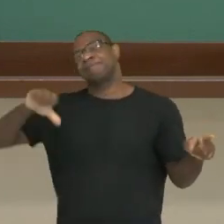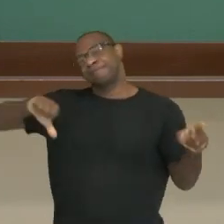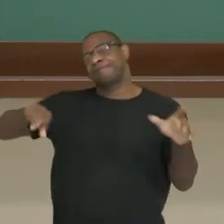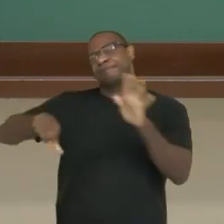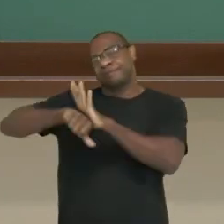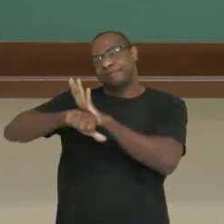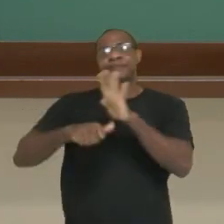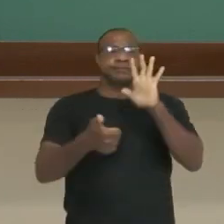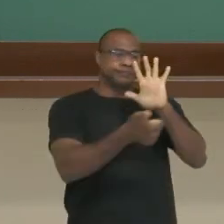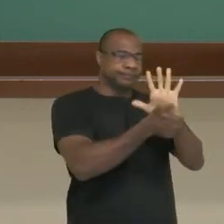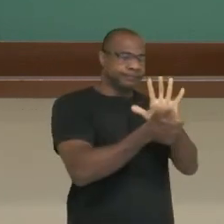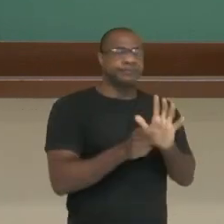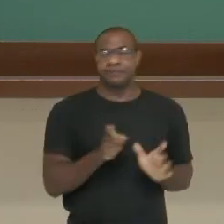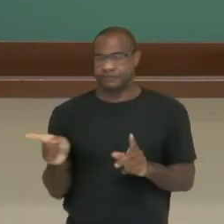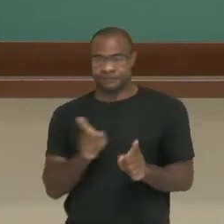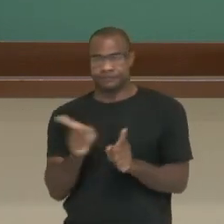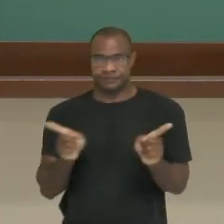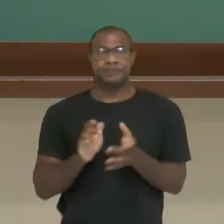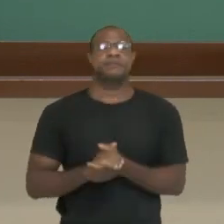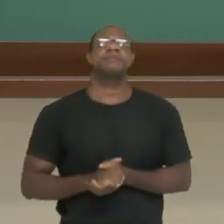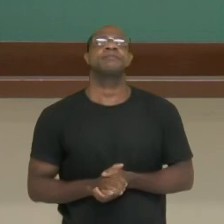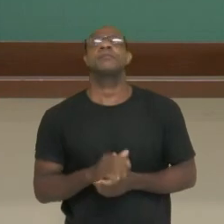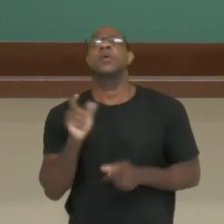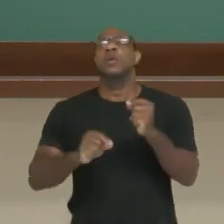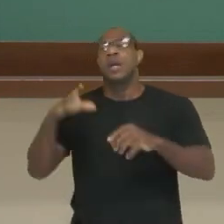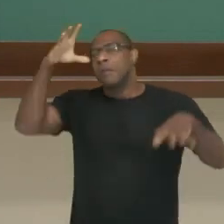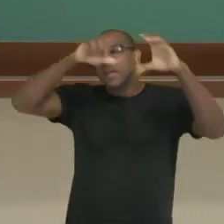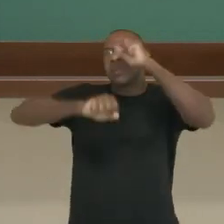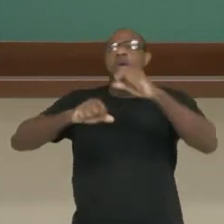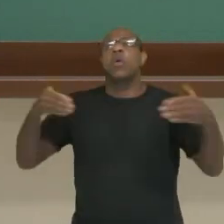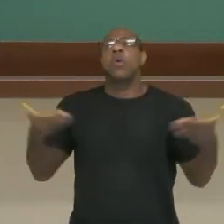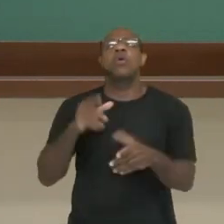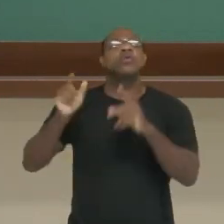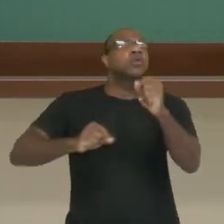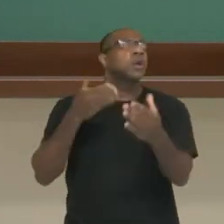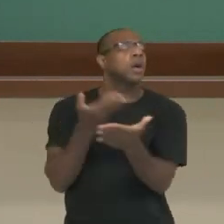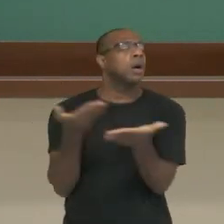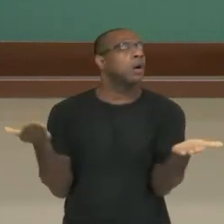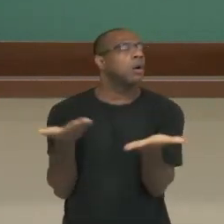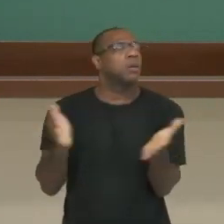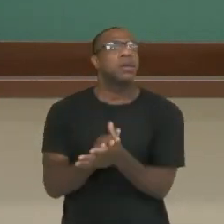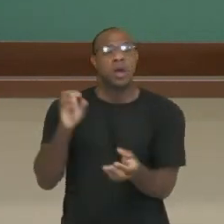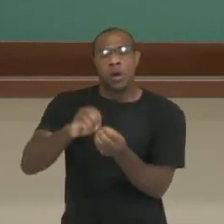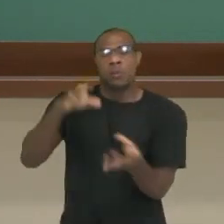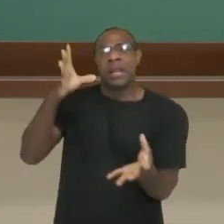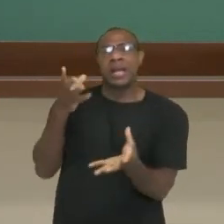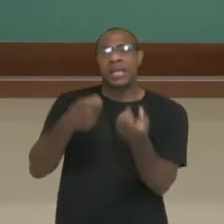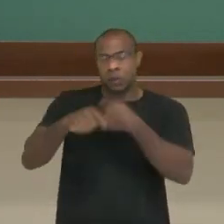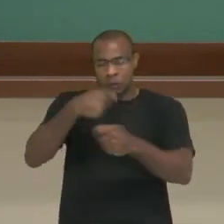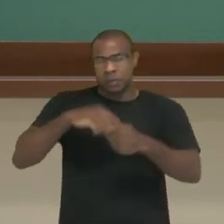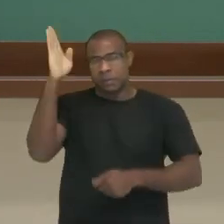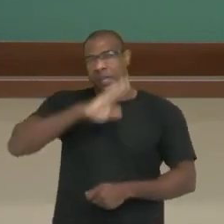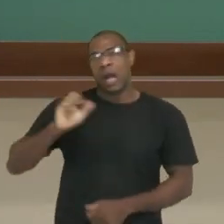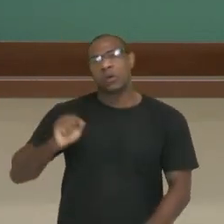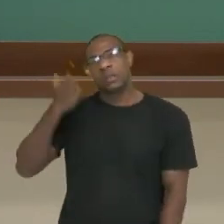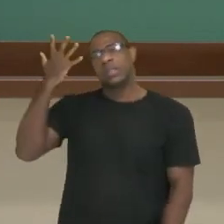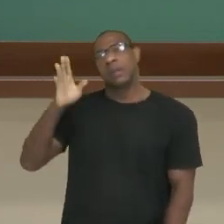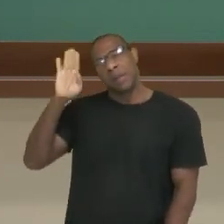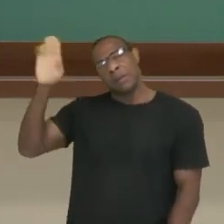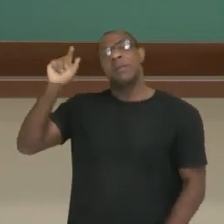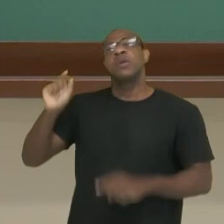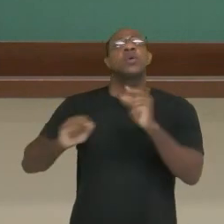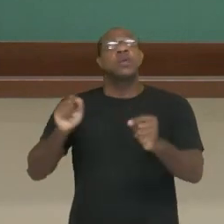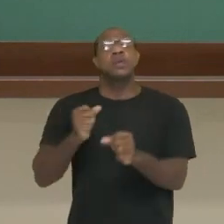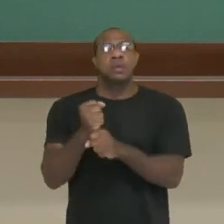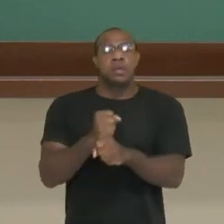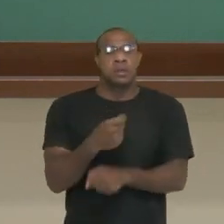né? Muito bom, criança! E o que você aprendeu nesta aula? O milagre econômico brasileiro aconteceu principalmente entre os